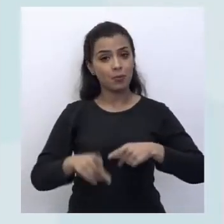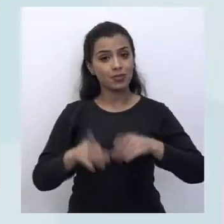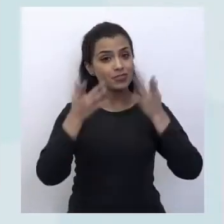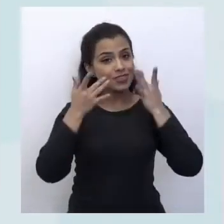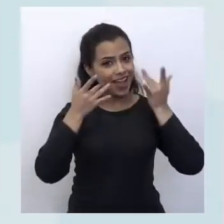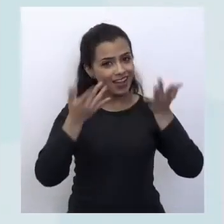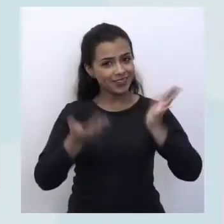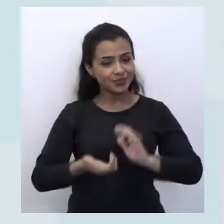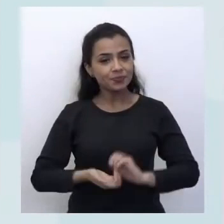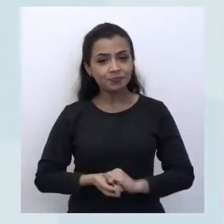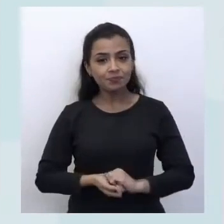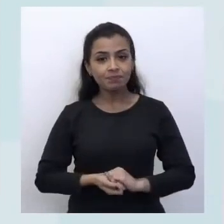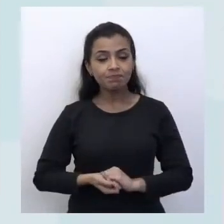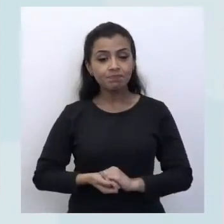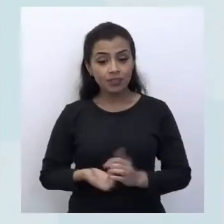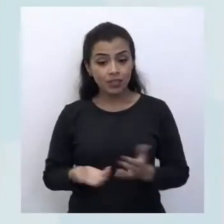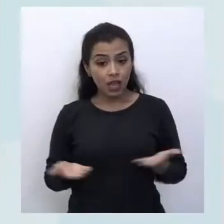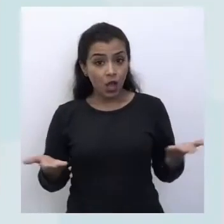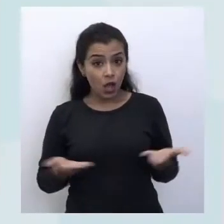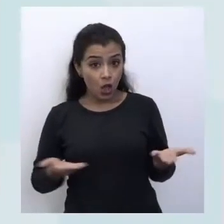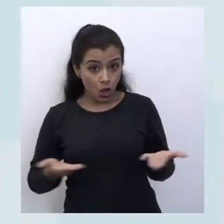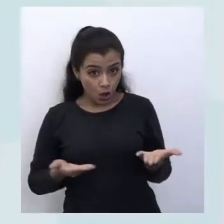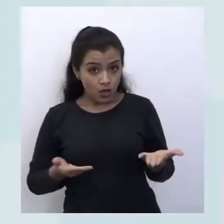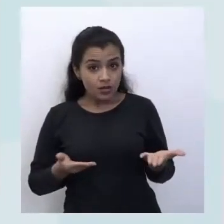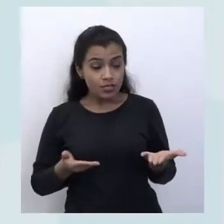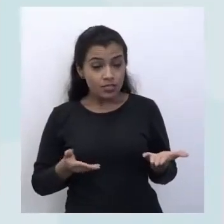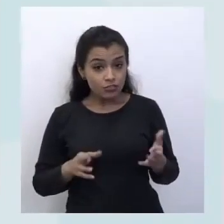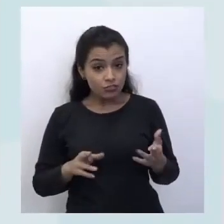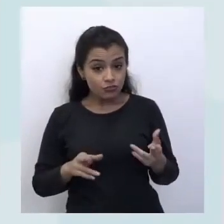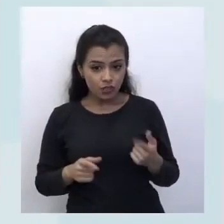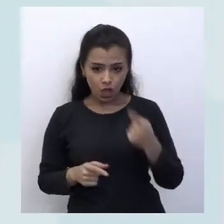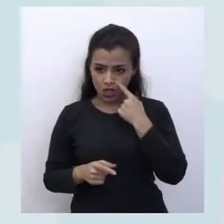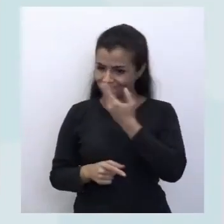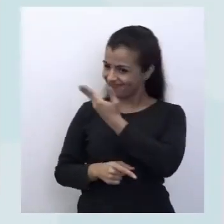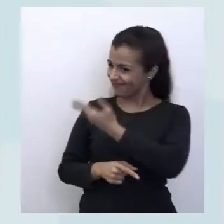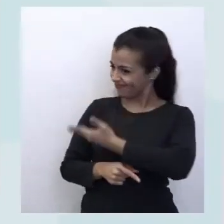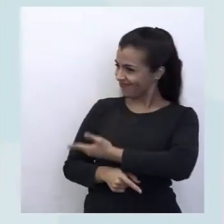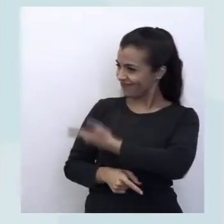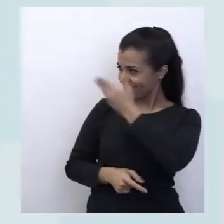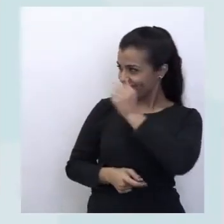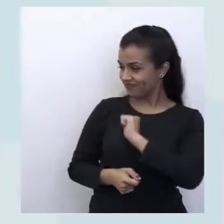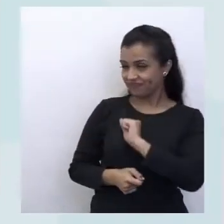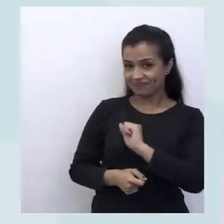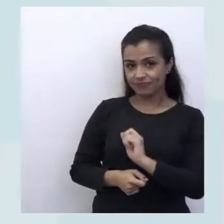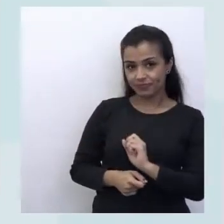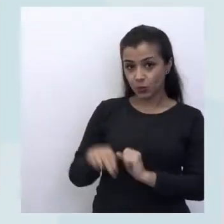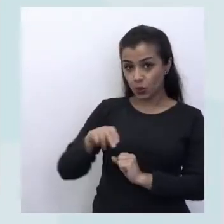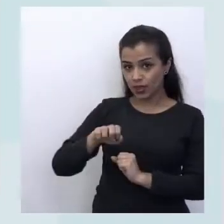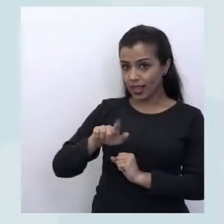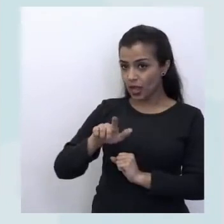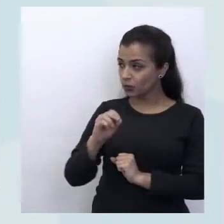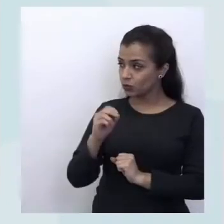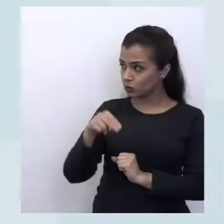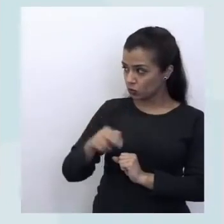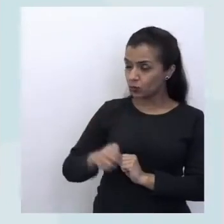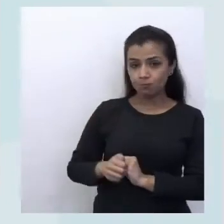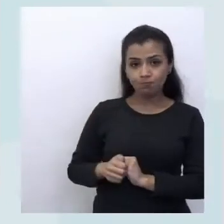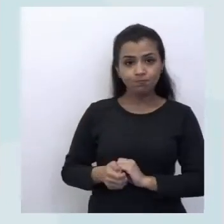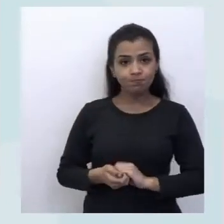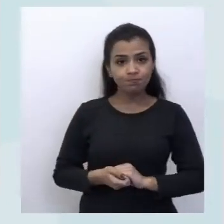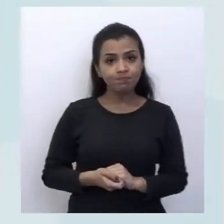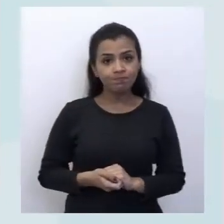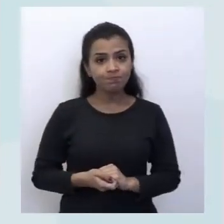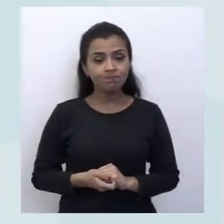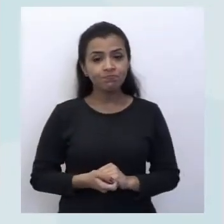dias atuais, então eu trouxe uma fotinho para vocês aí que vocês estão vendo, né, do autor. Nos dias atuais, o teatro contemporâneo